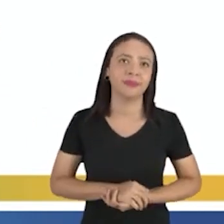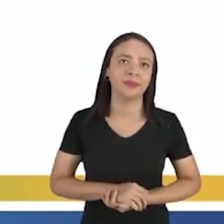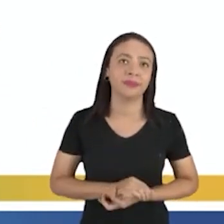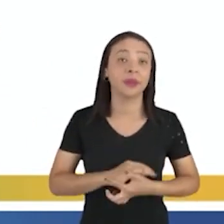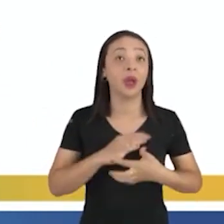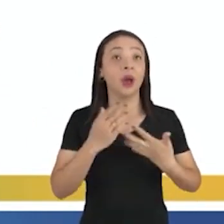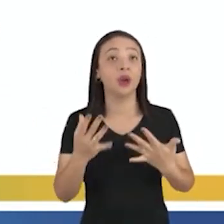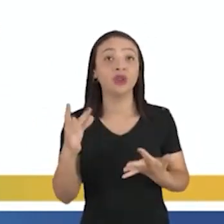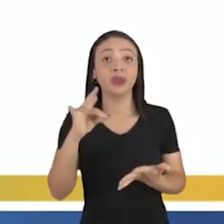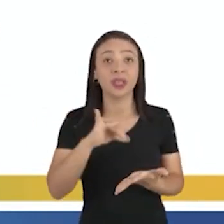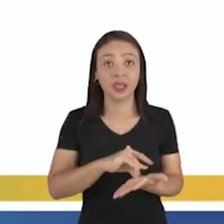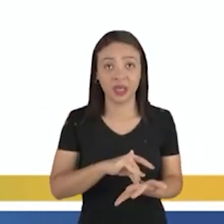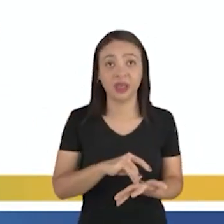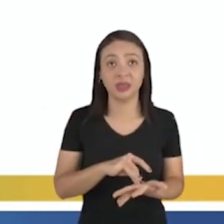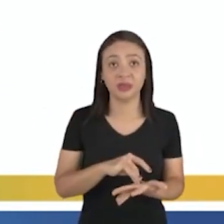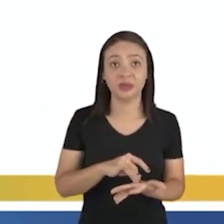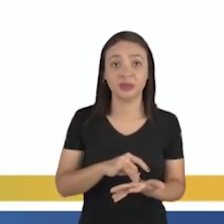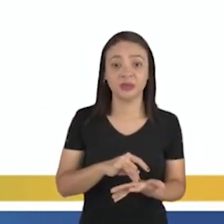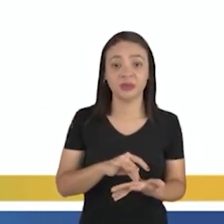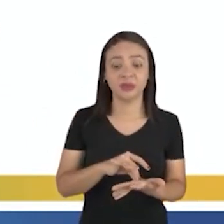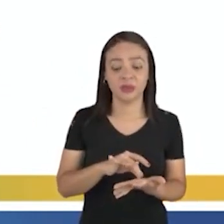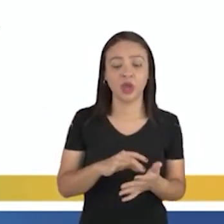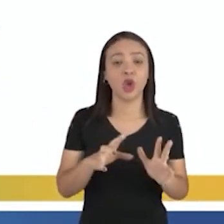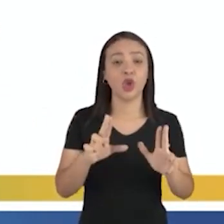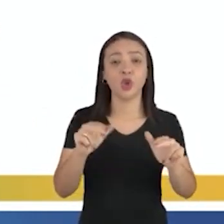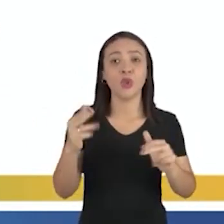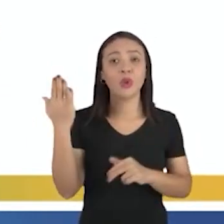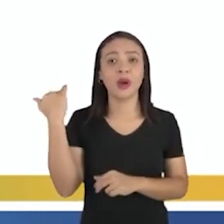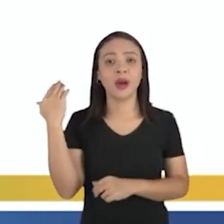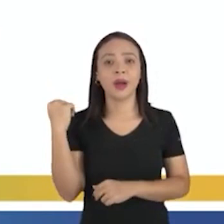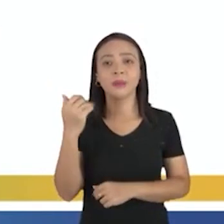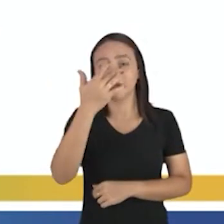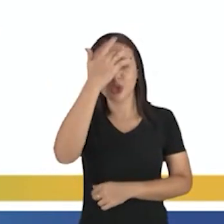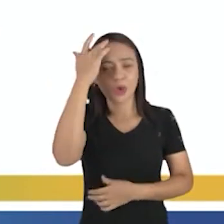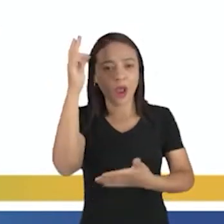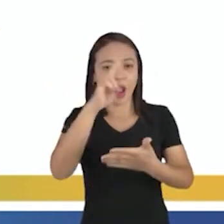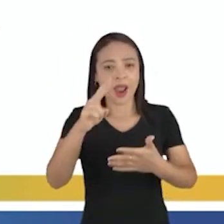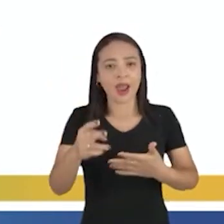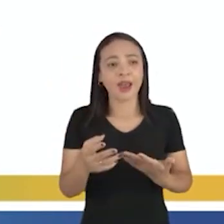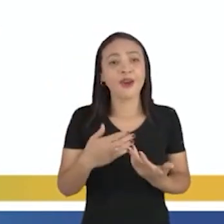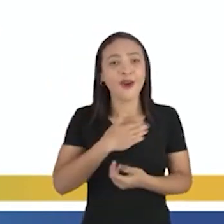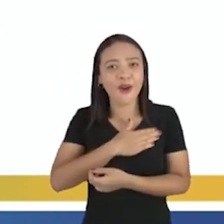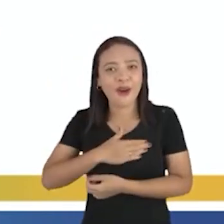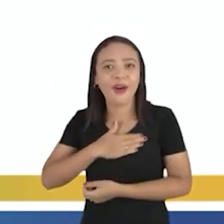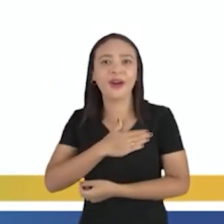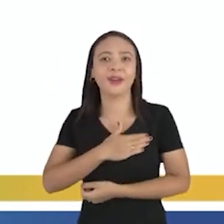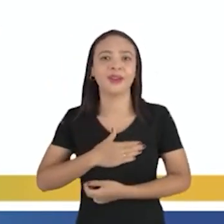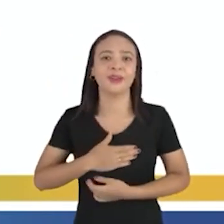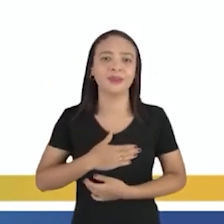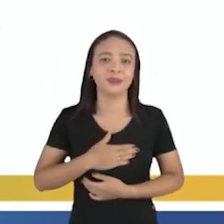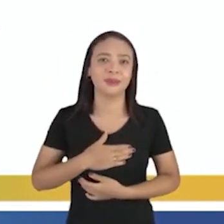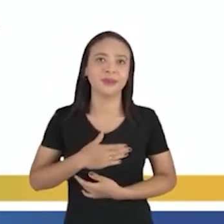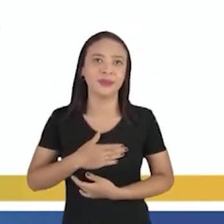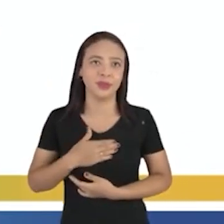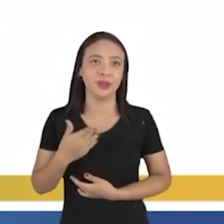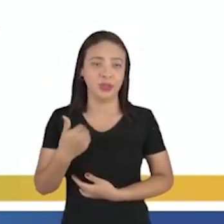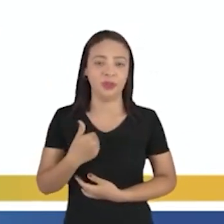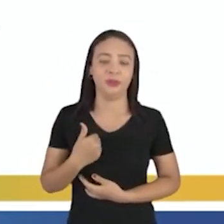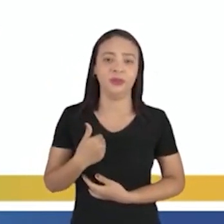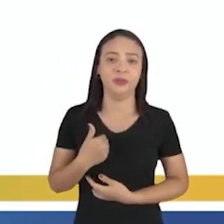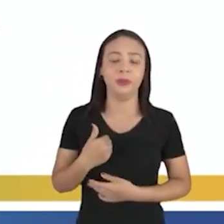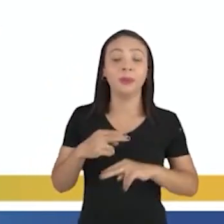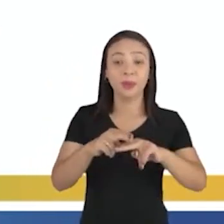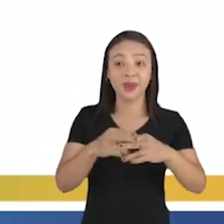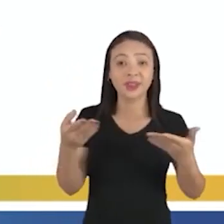Na verdade, nunca fui tão posta no colo por leitores como na janela do jornal. De modo que está